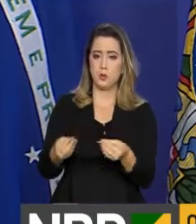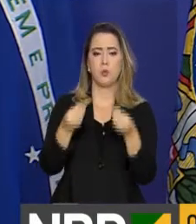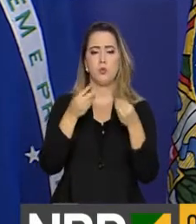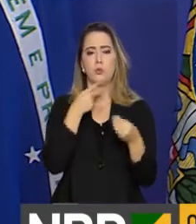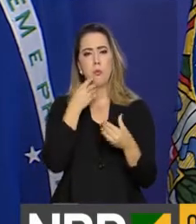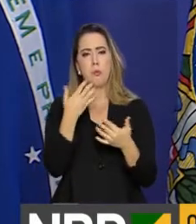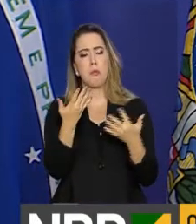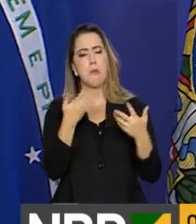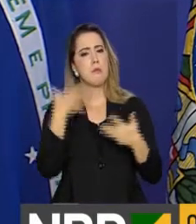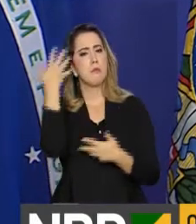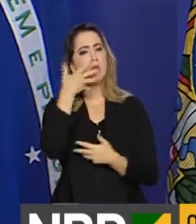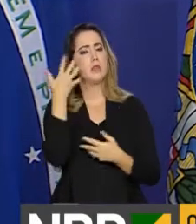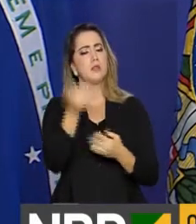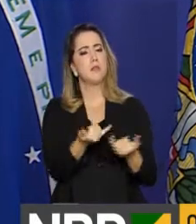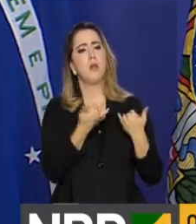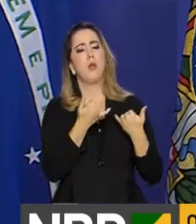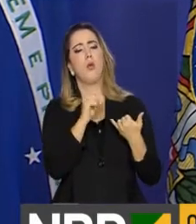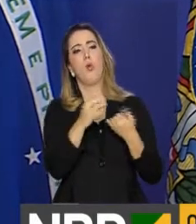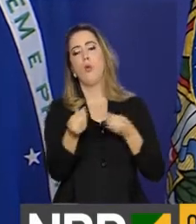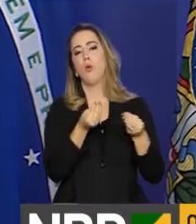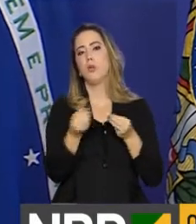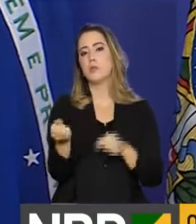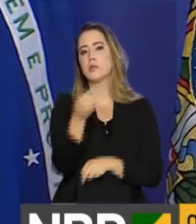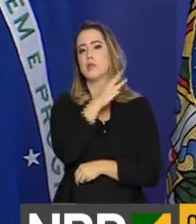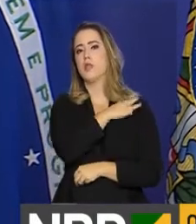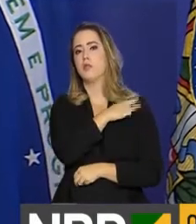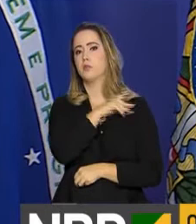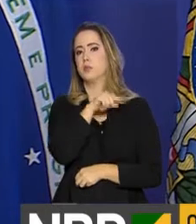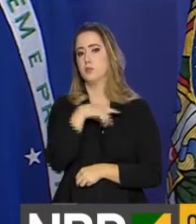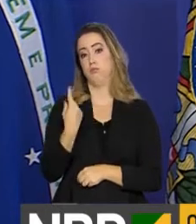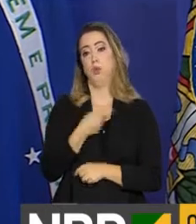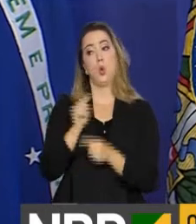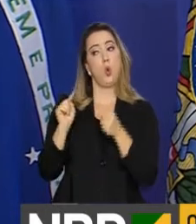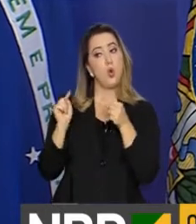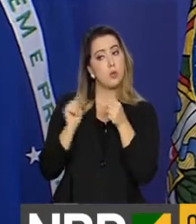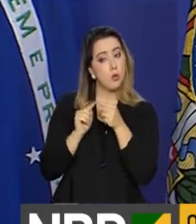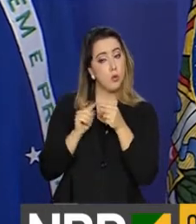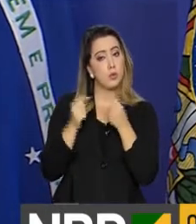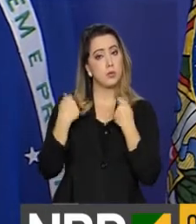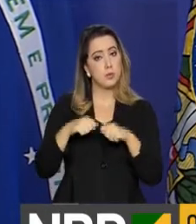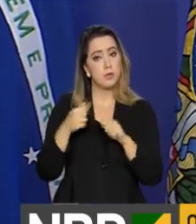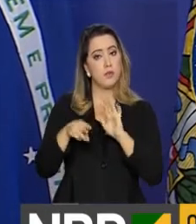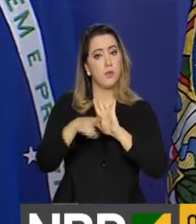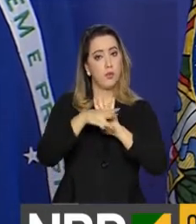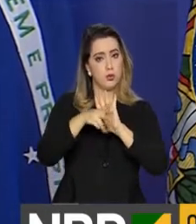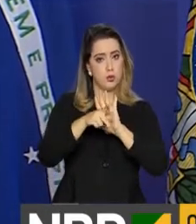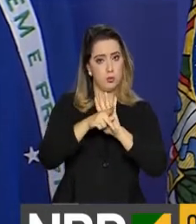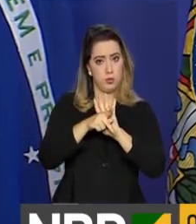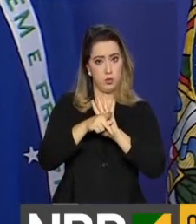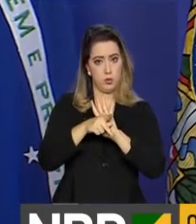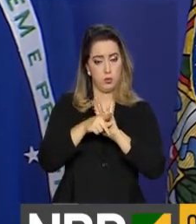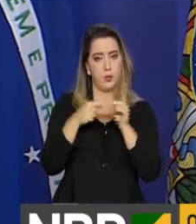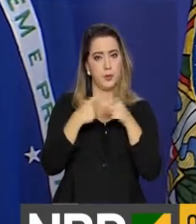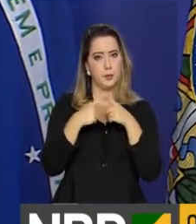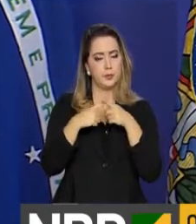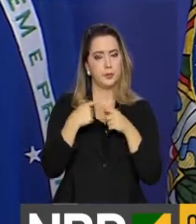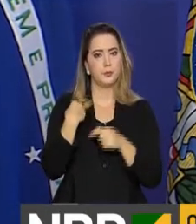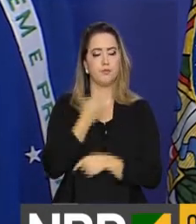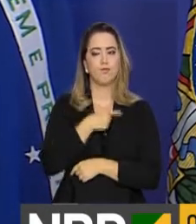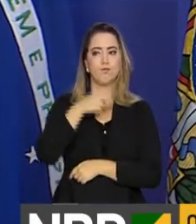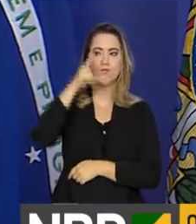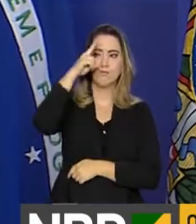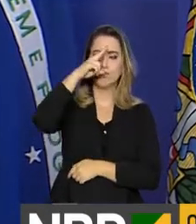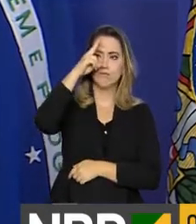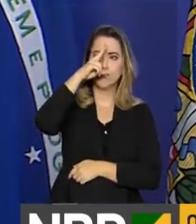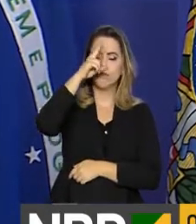nós ambos coincidimos em que deveríamos fazê-lo por medida provisória o que desde logo recordamo-nos